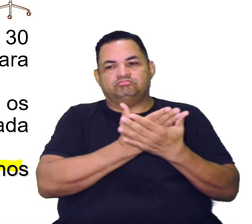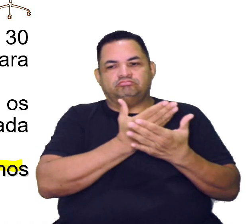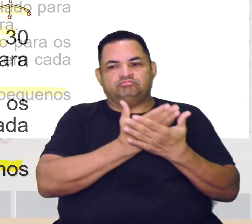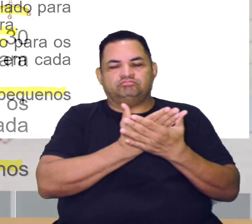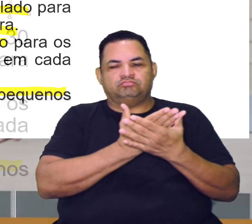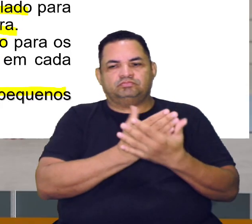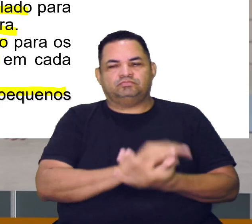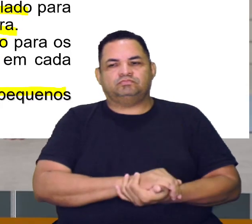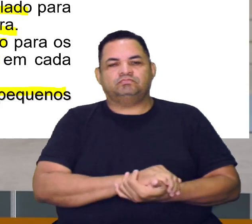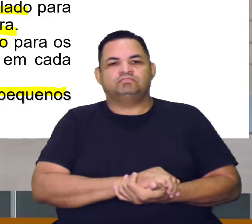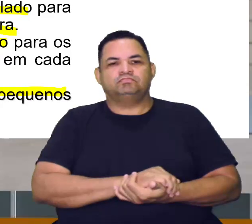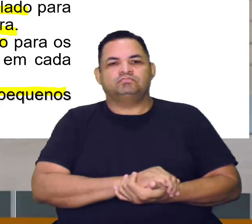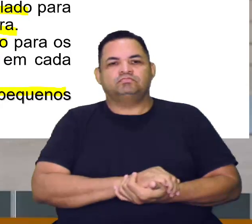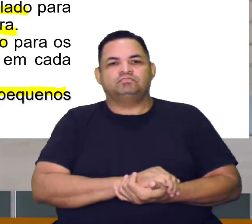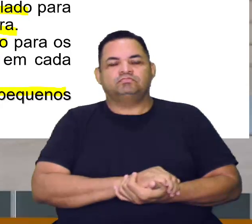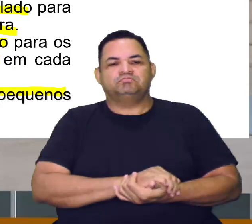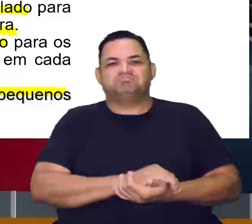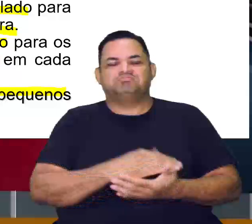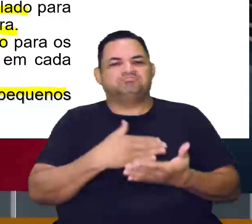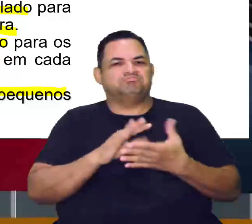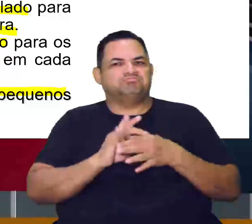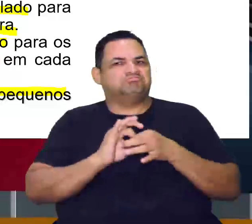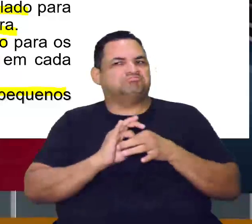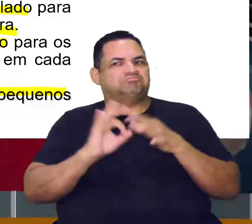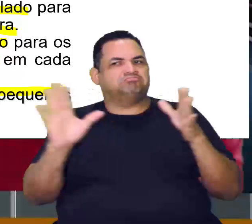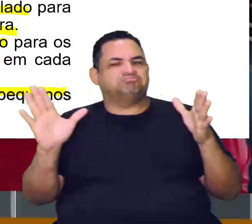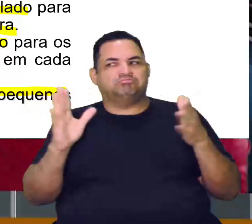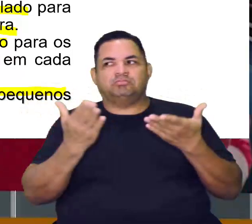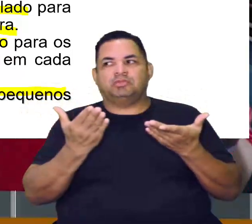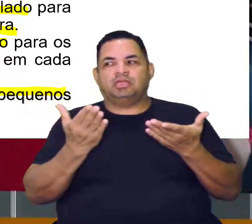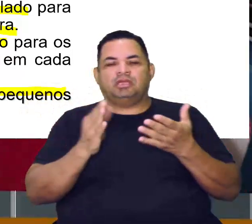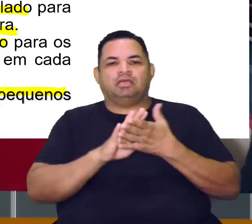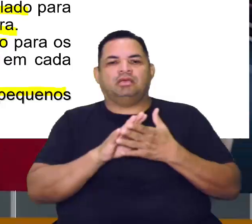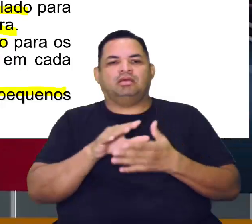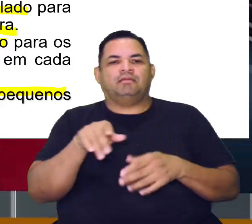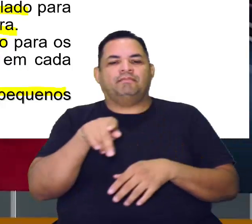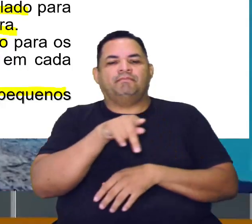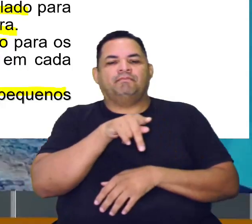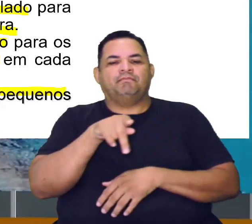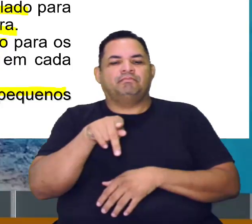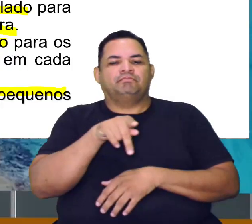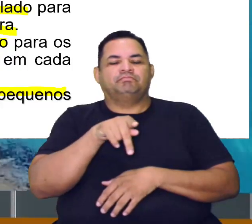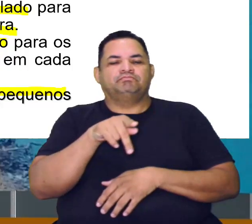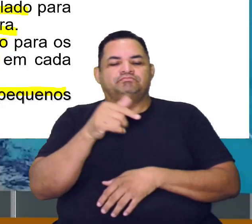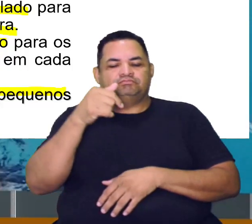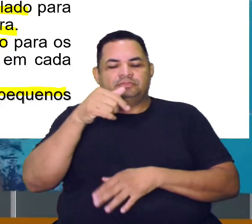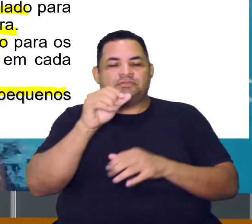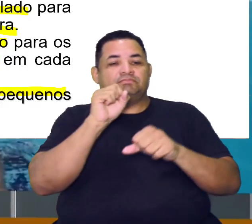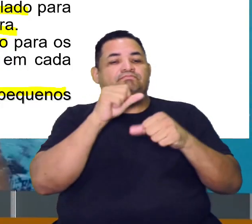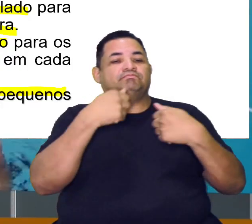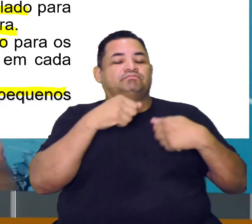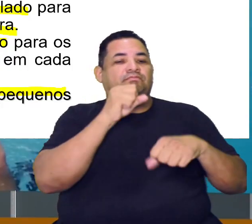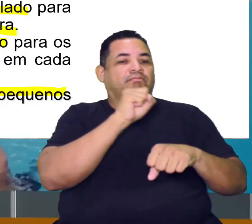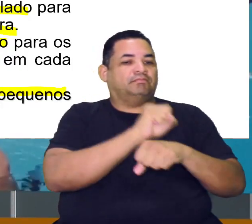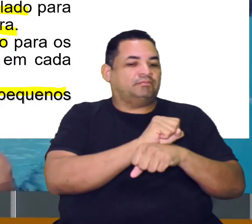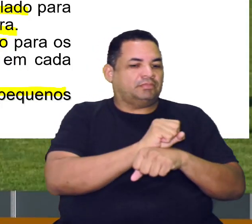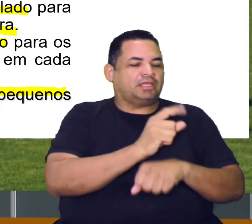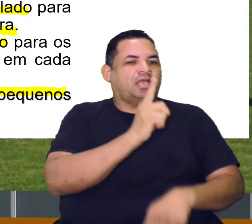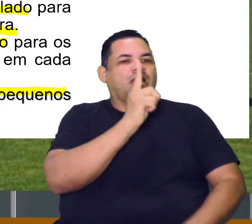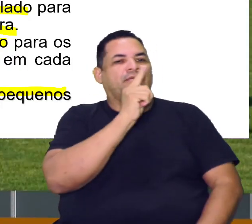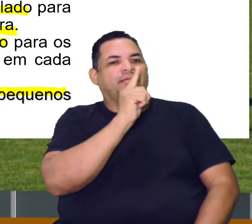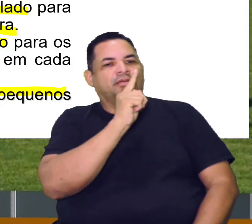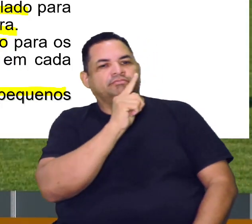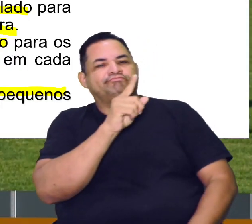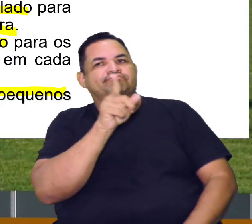outro aí, tá bom? Então, independente se a professora Iris está aqui, vocês precisam fazer pausas, não só para beber uma